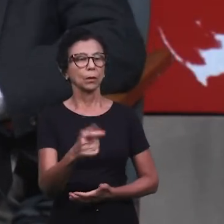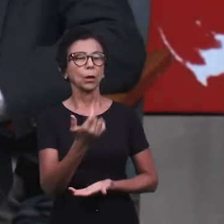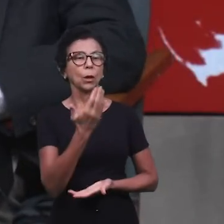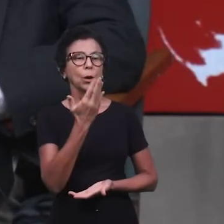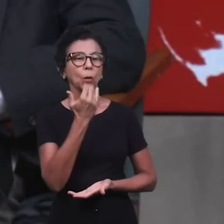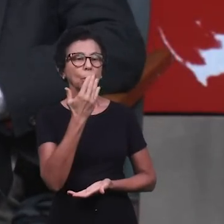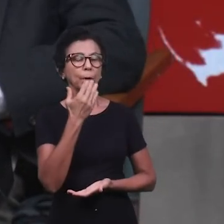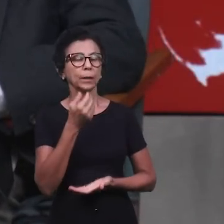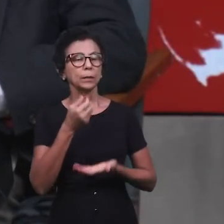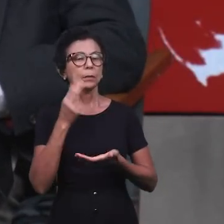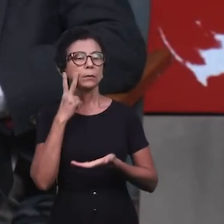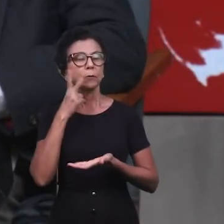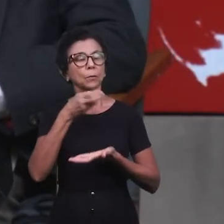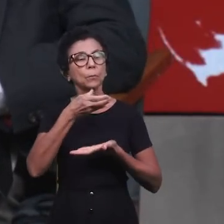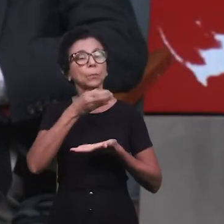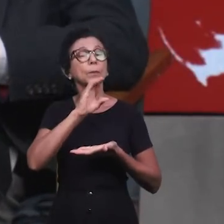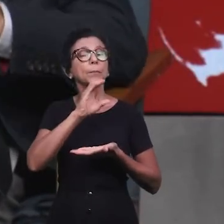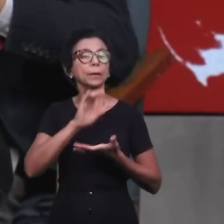Ora,